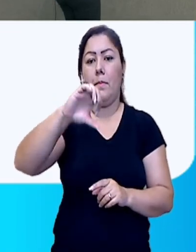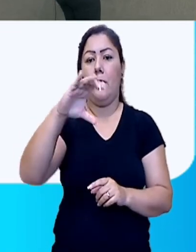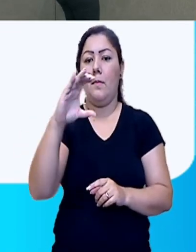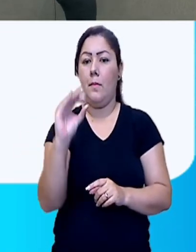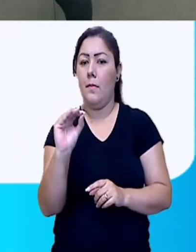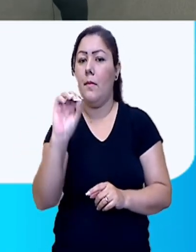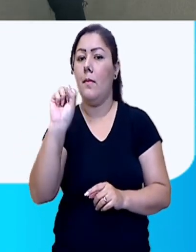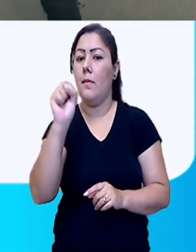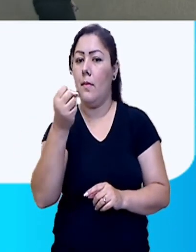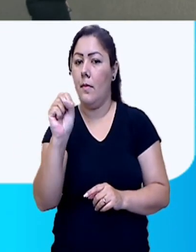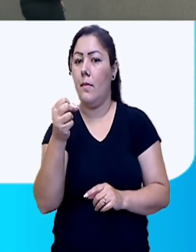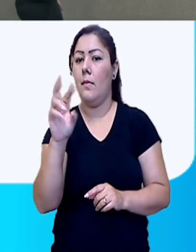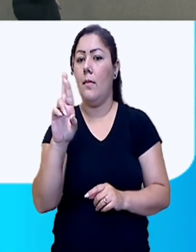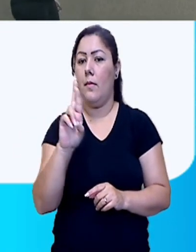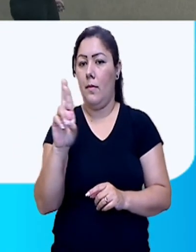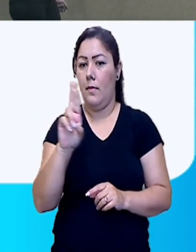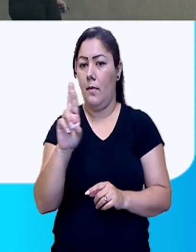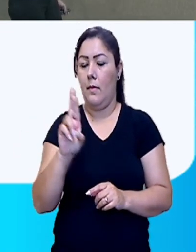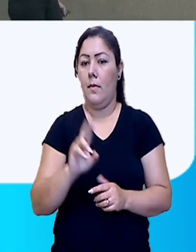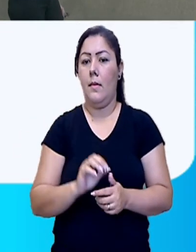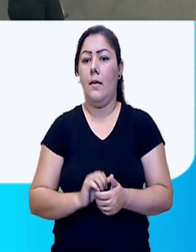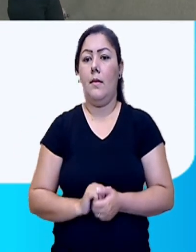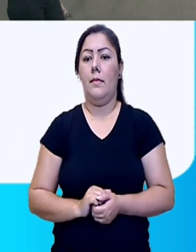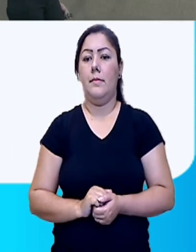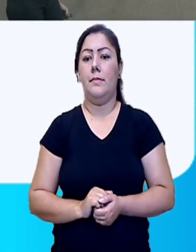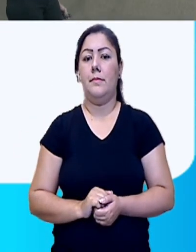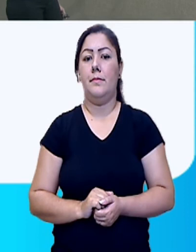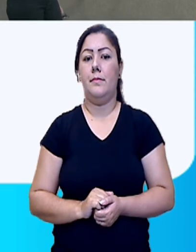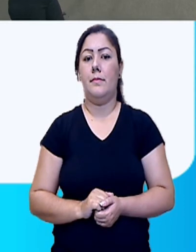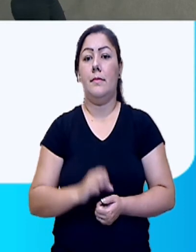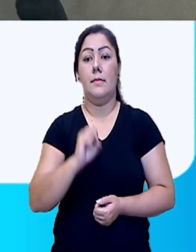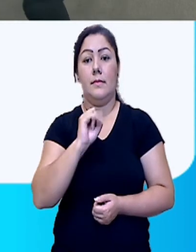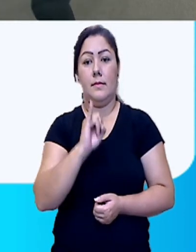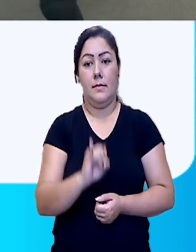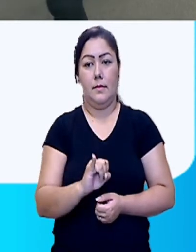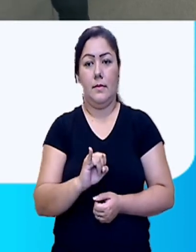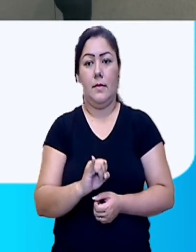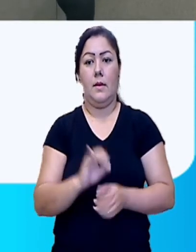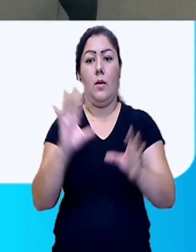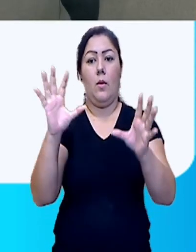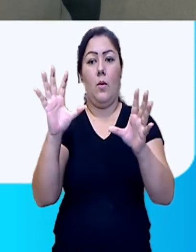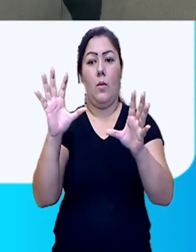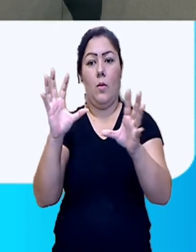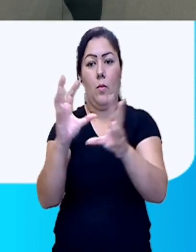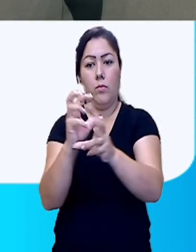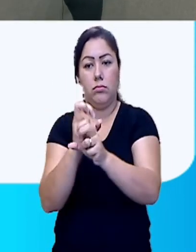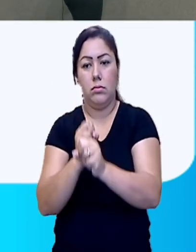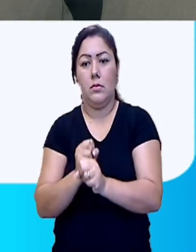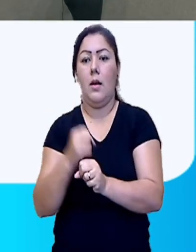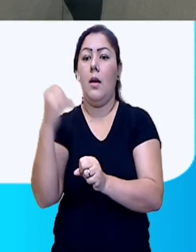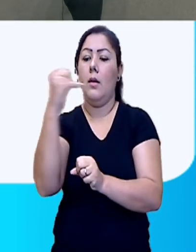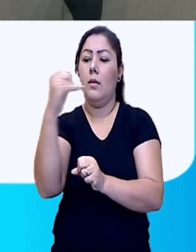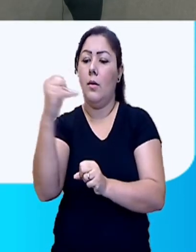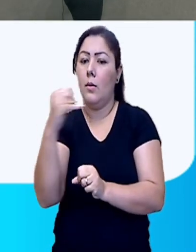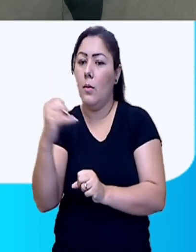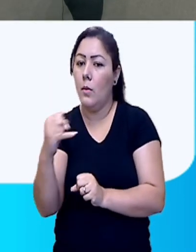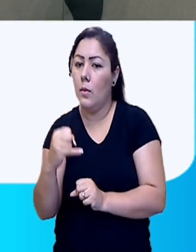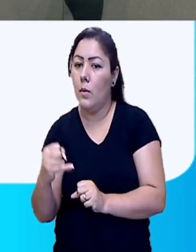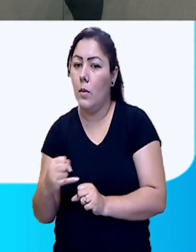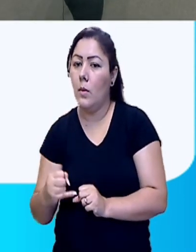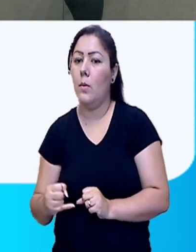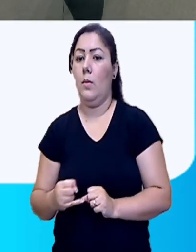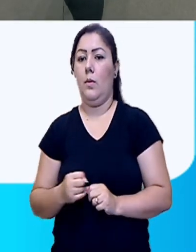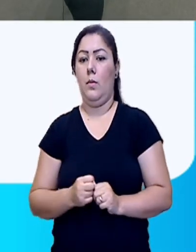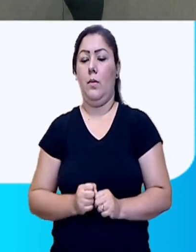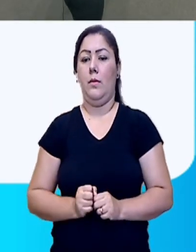1.908. Eu somando todos os negativos... Tá? Desse extrato,